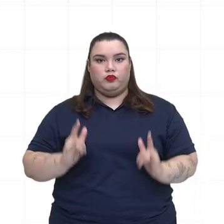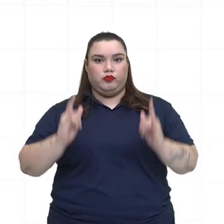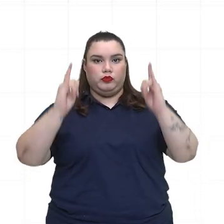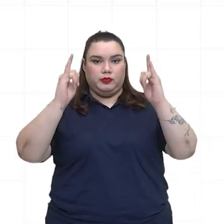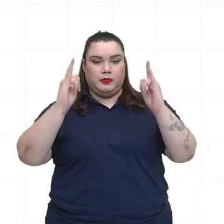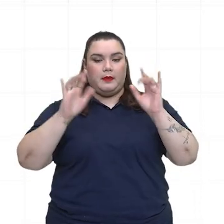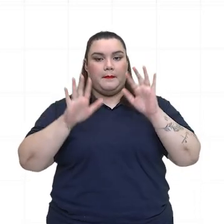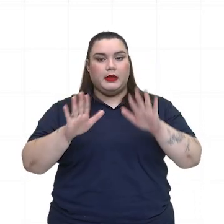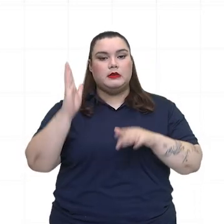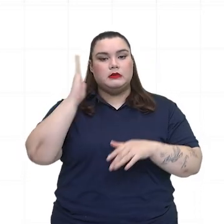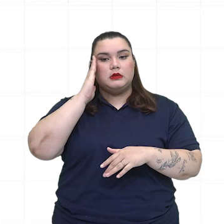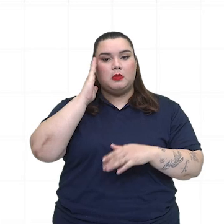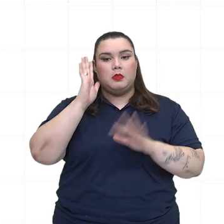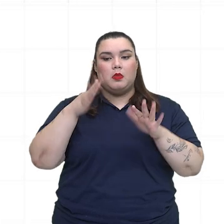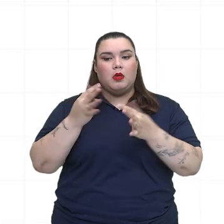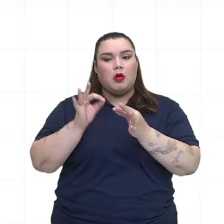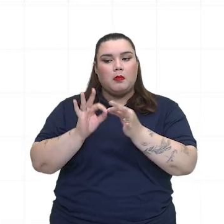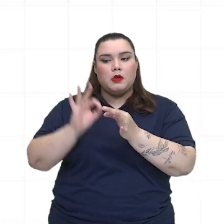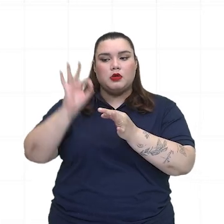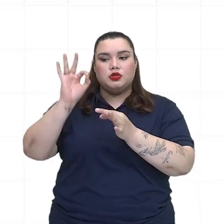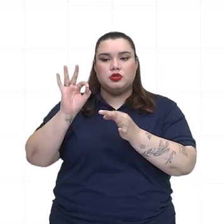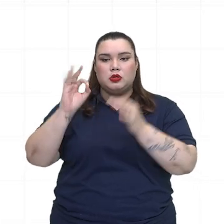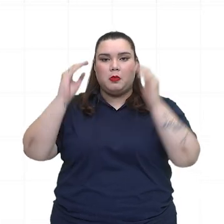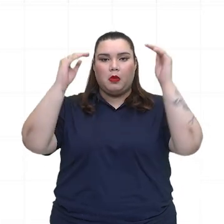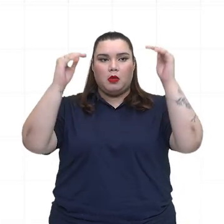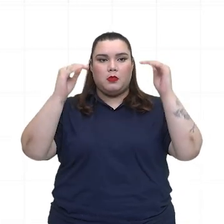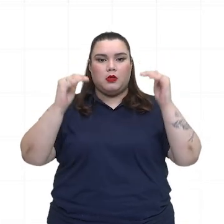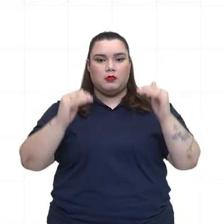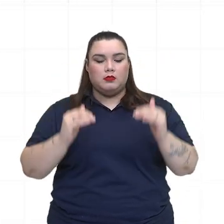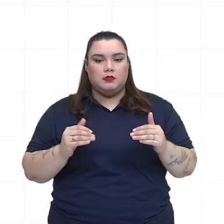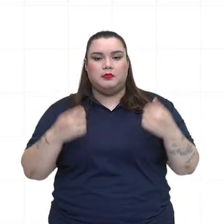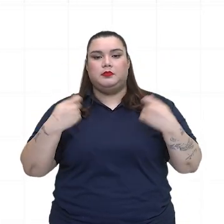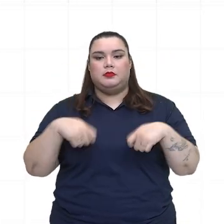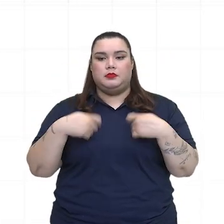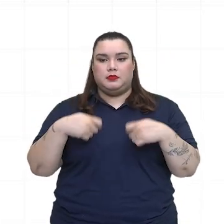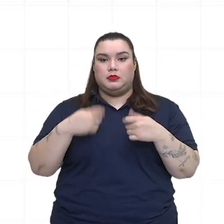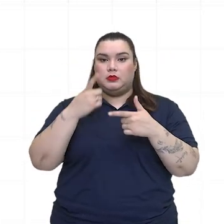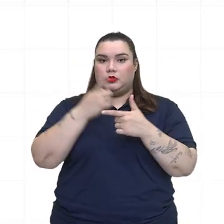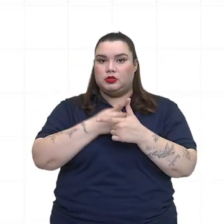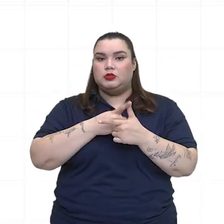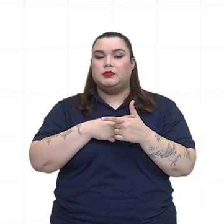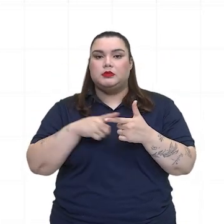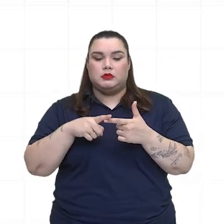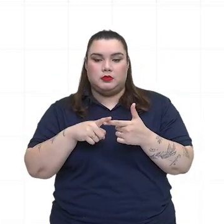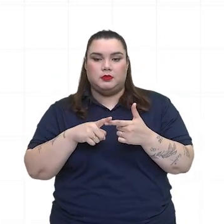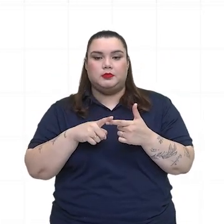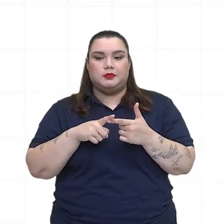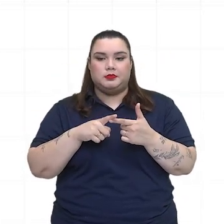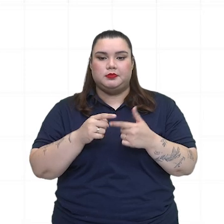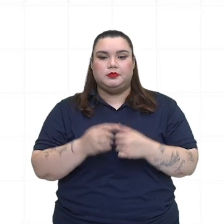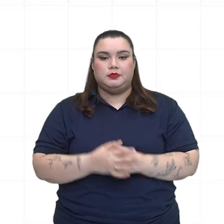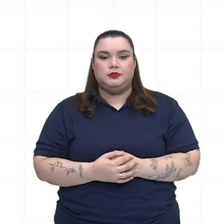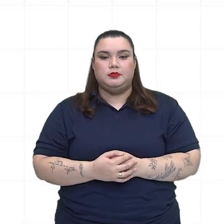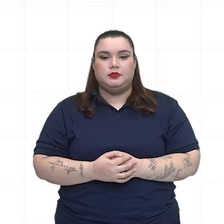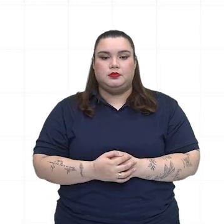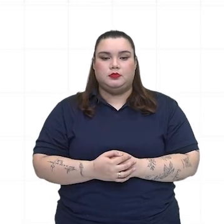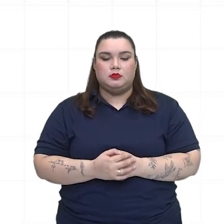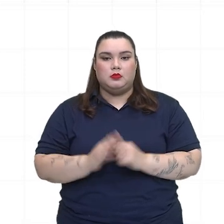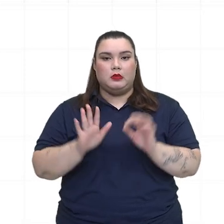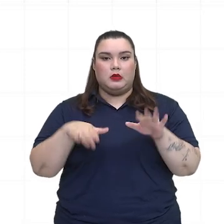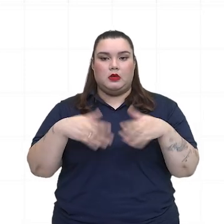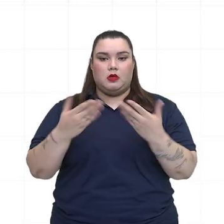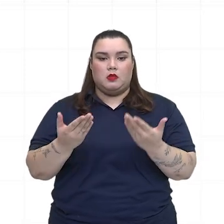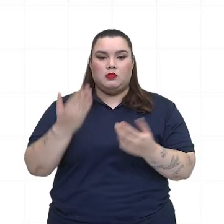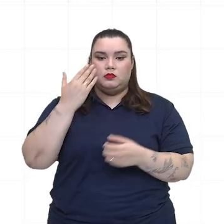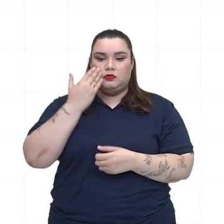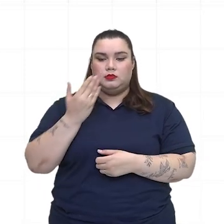E para saber a medida de cada um, o que a gente precisa fazer? A gente precisa fazer uma divisão. A gente vai pegar o